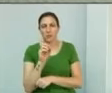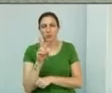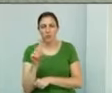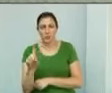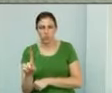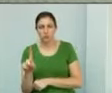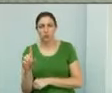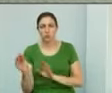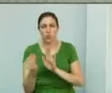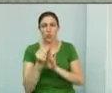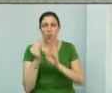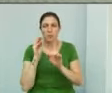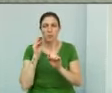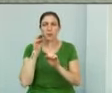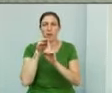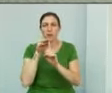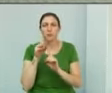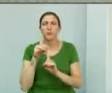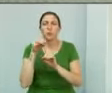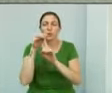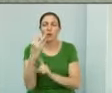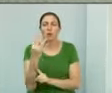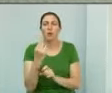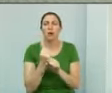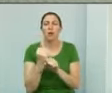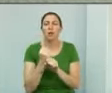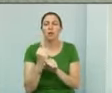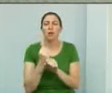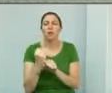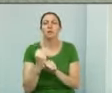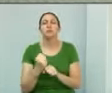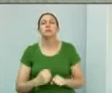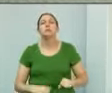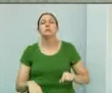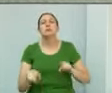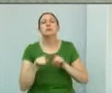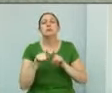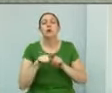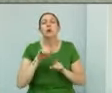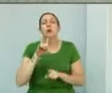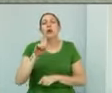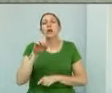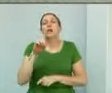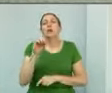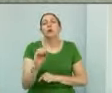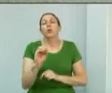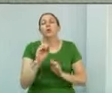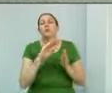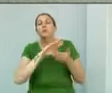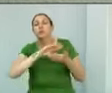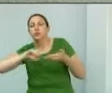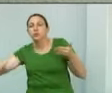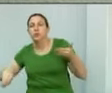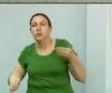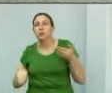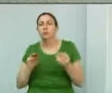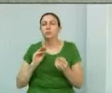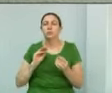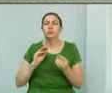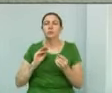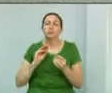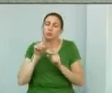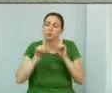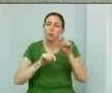foram colocadas metas e prioridades para 4 anos, da LDO, então, nós tiramos o que é meta e prioridade para o exercício